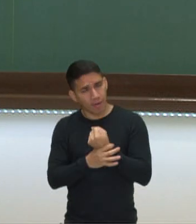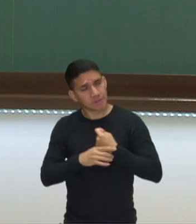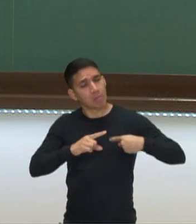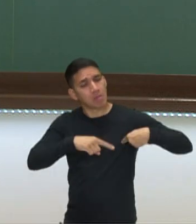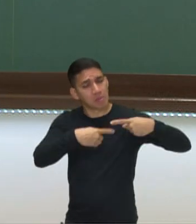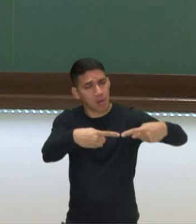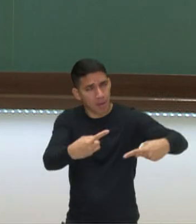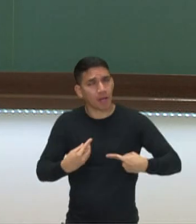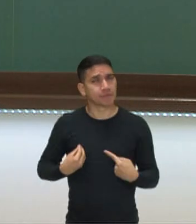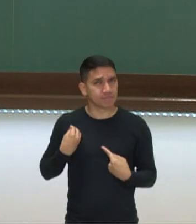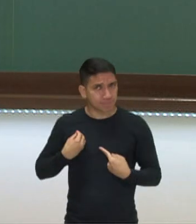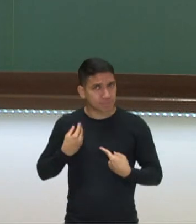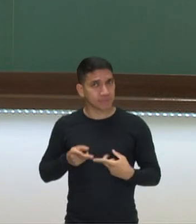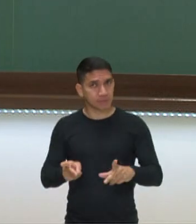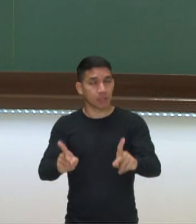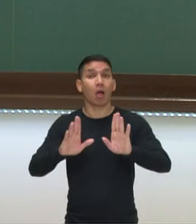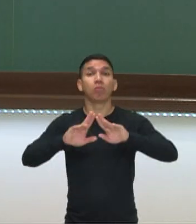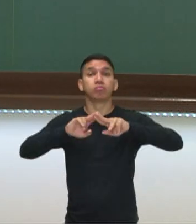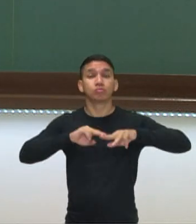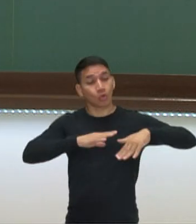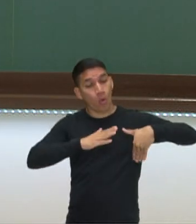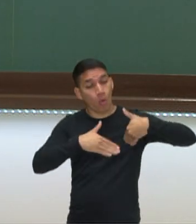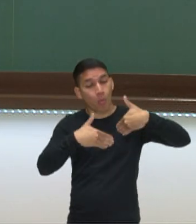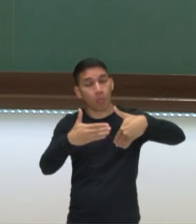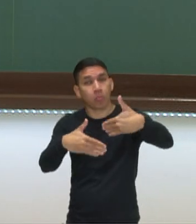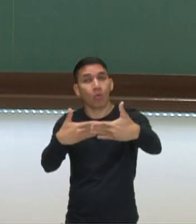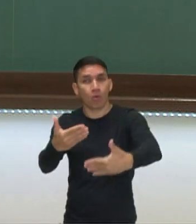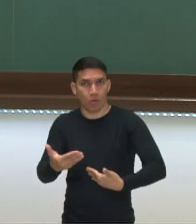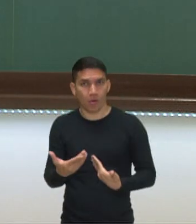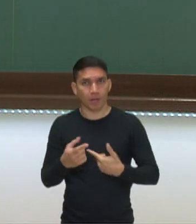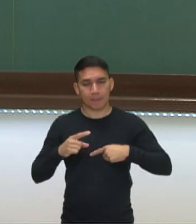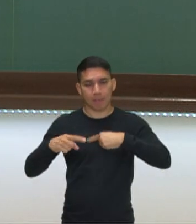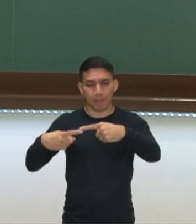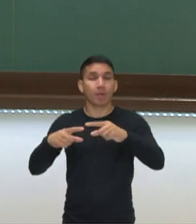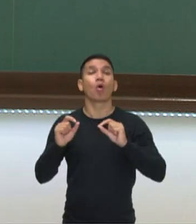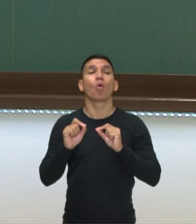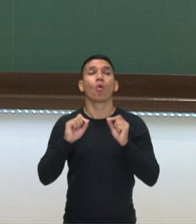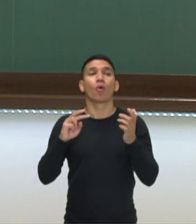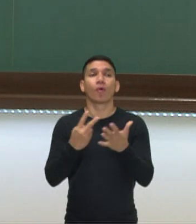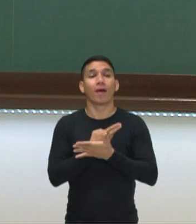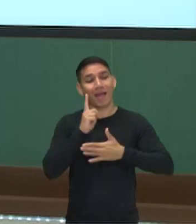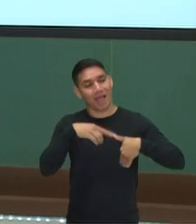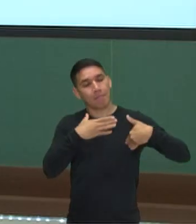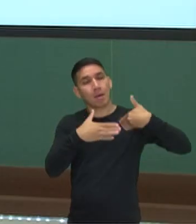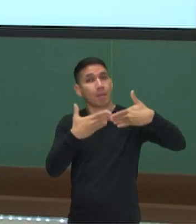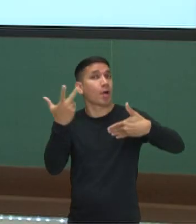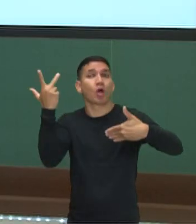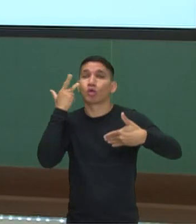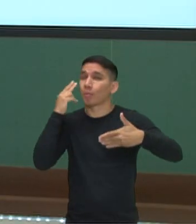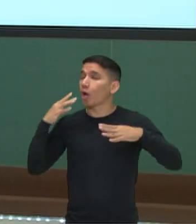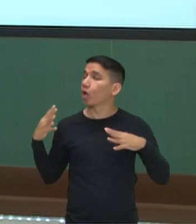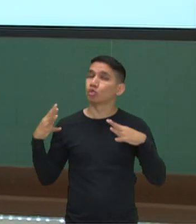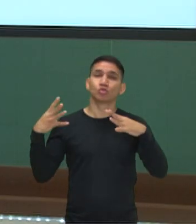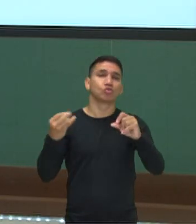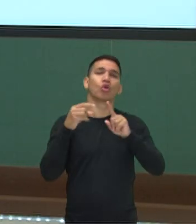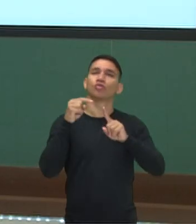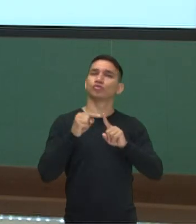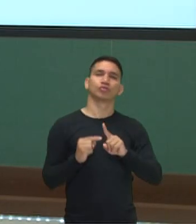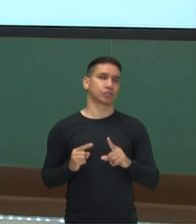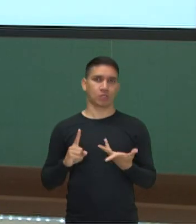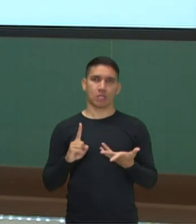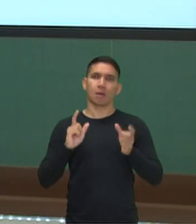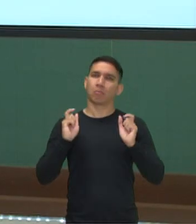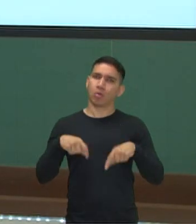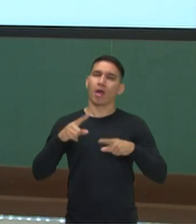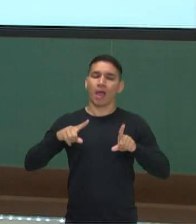vivos. Então, o processo de reprodução, ele é um processo, né, comum a todas as espécies, seja